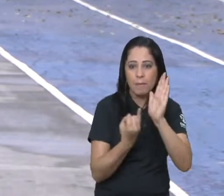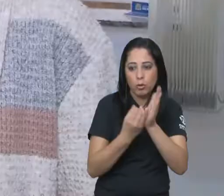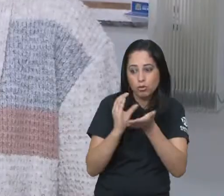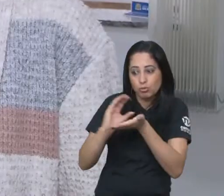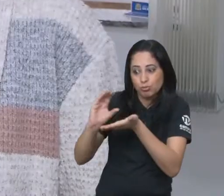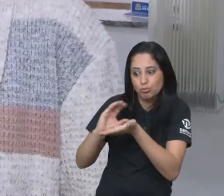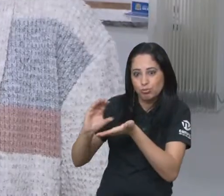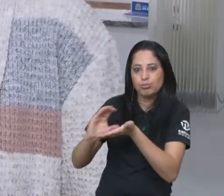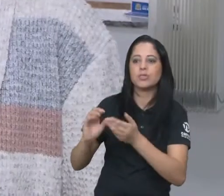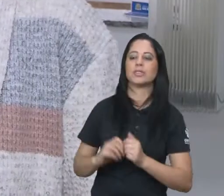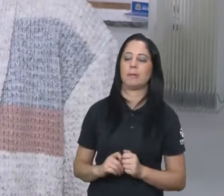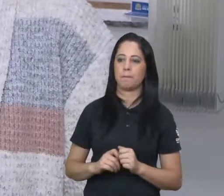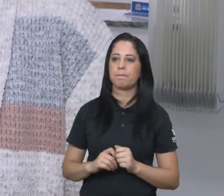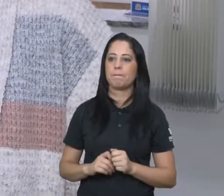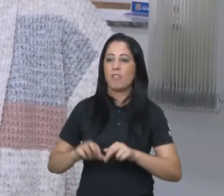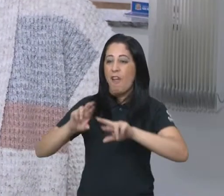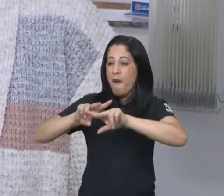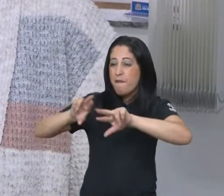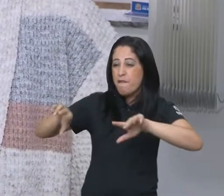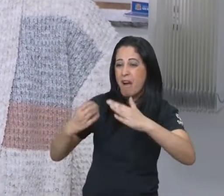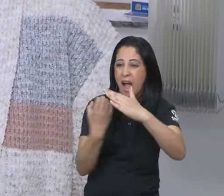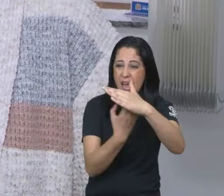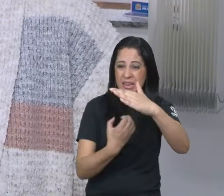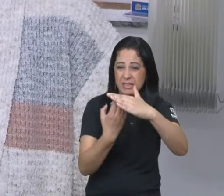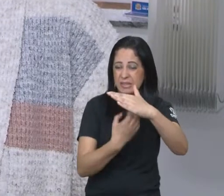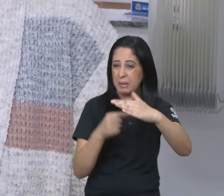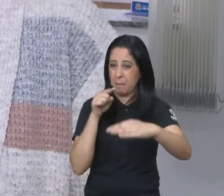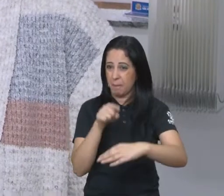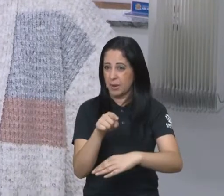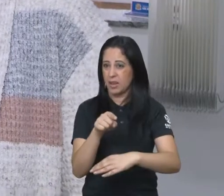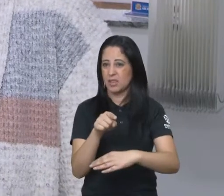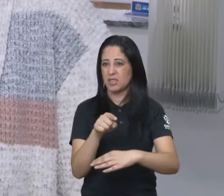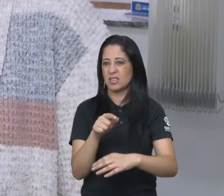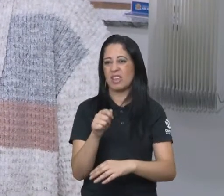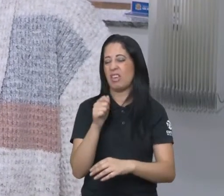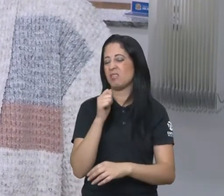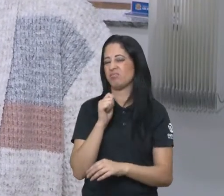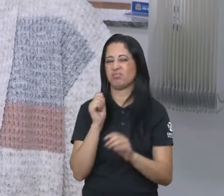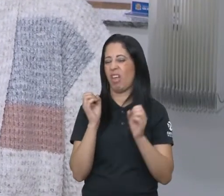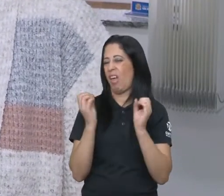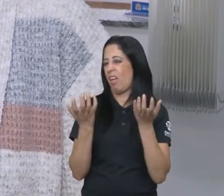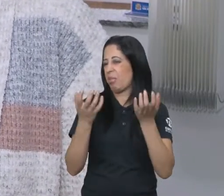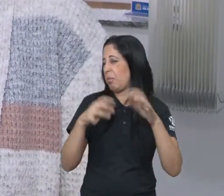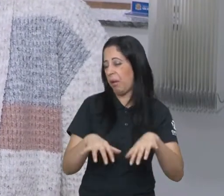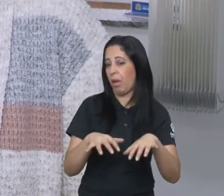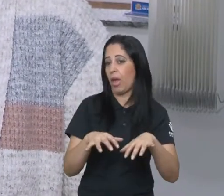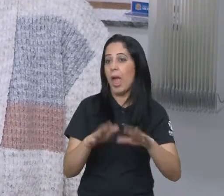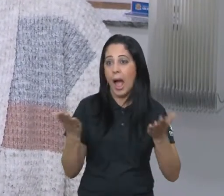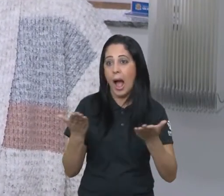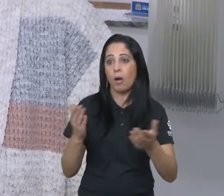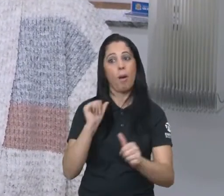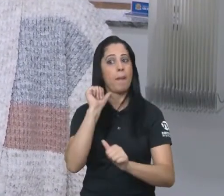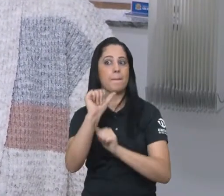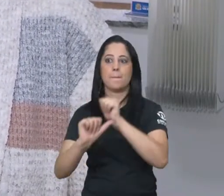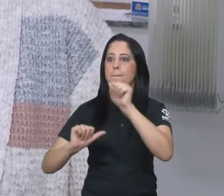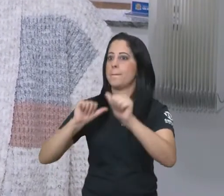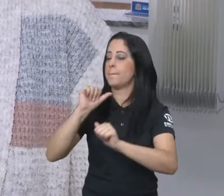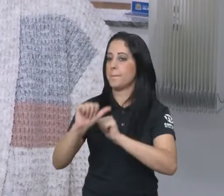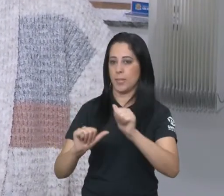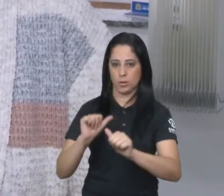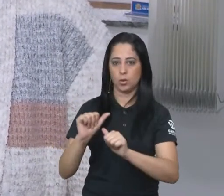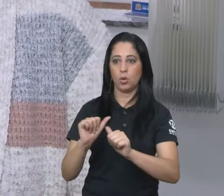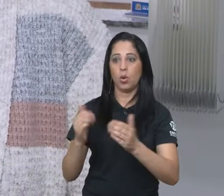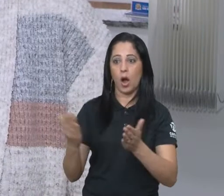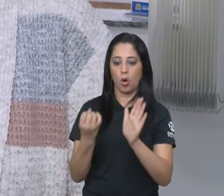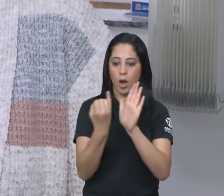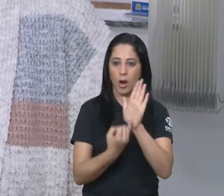incentivadores. Muitas empresas que não estavam, com o olhar para a questão da lei de